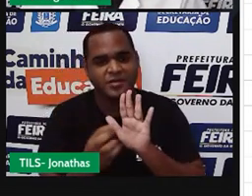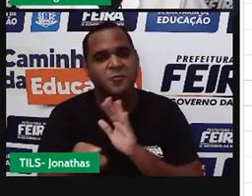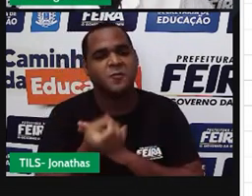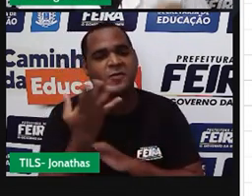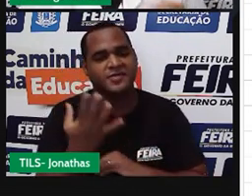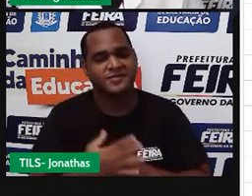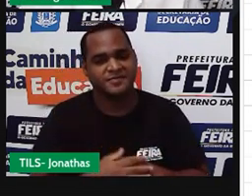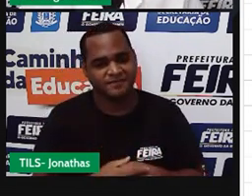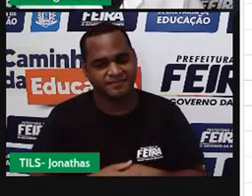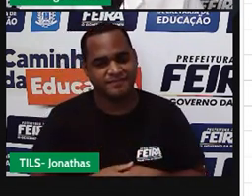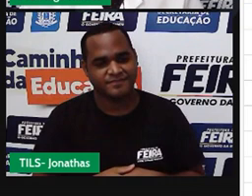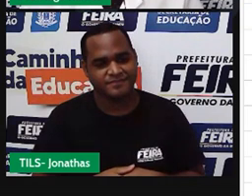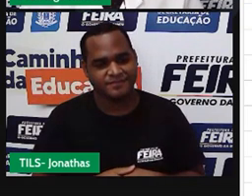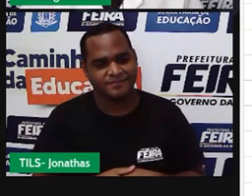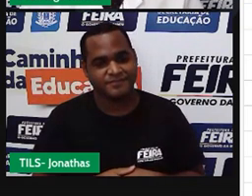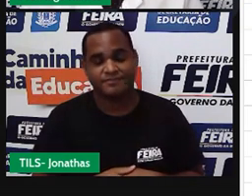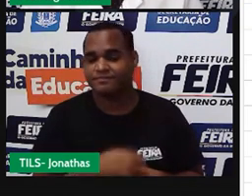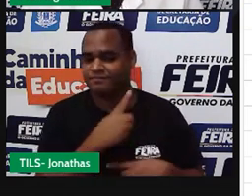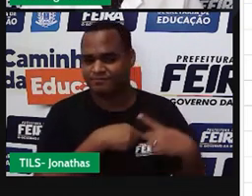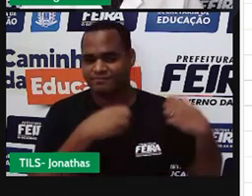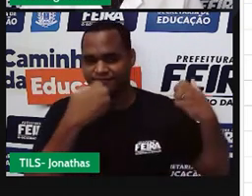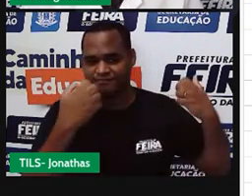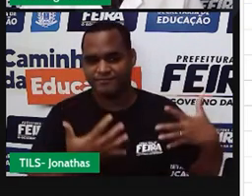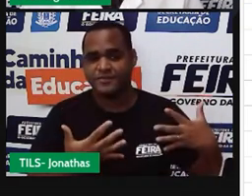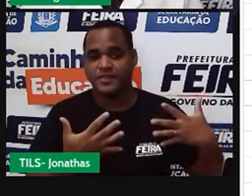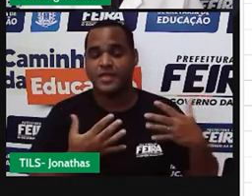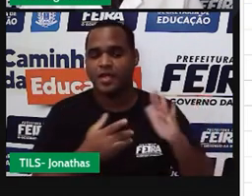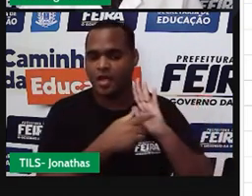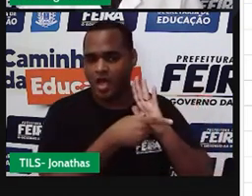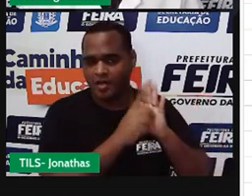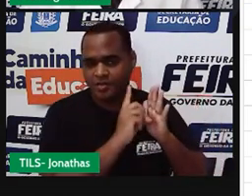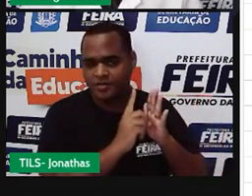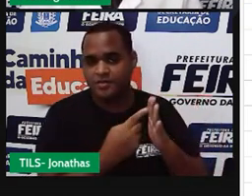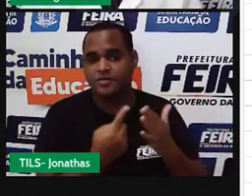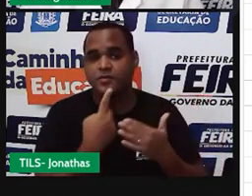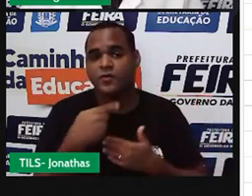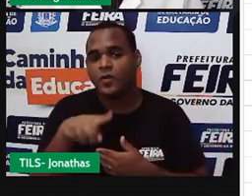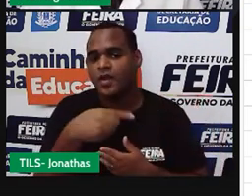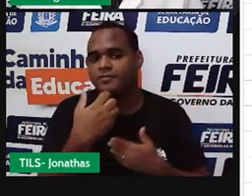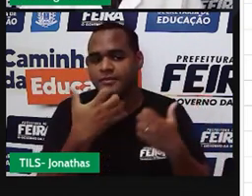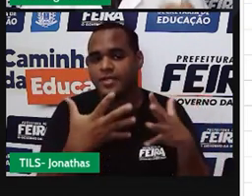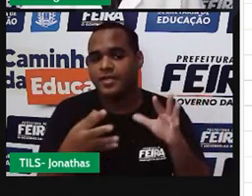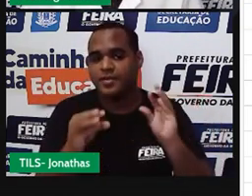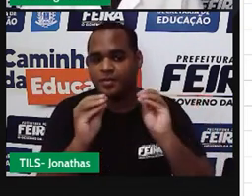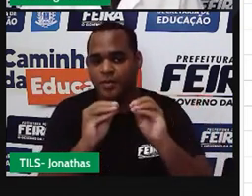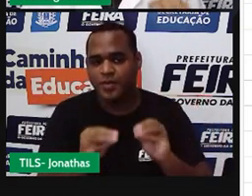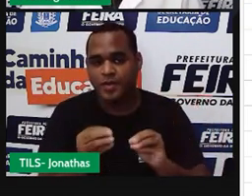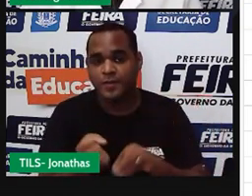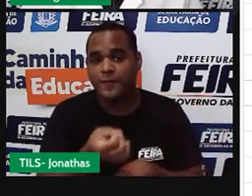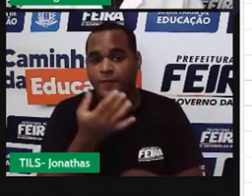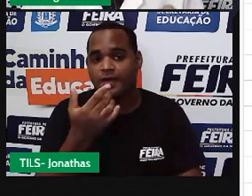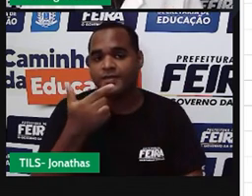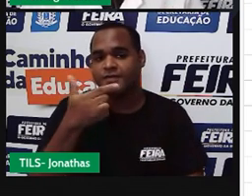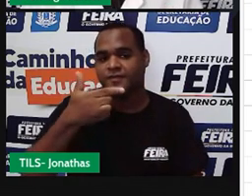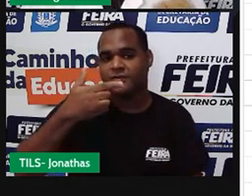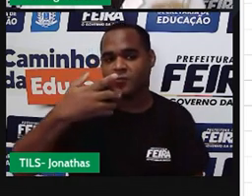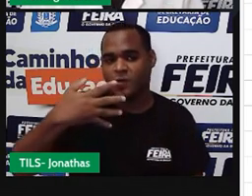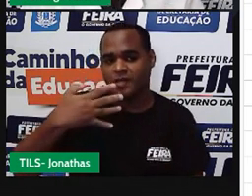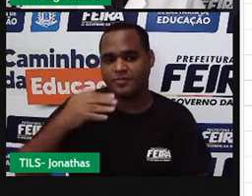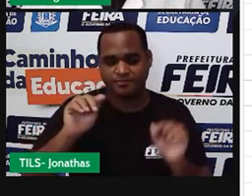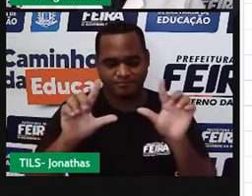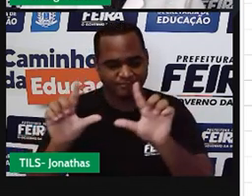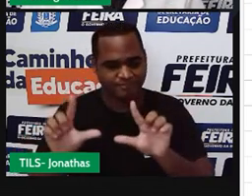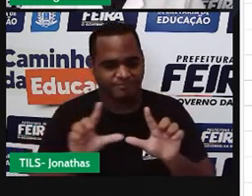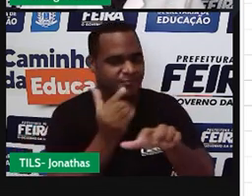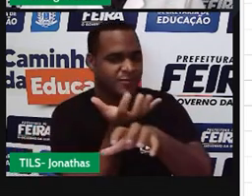dentro na aula anterior a essa a gente viu que dá para colocar ali dentro 24